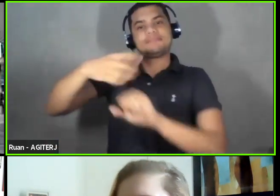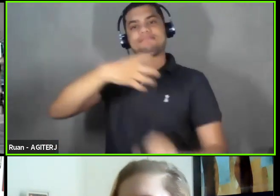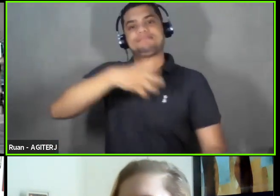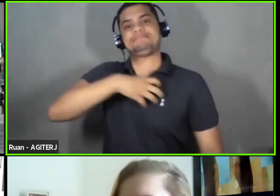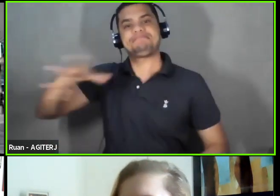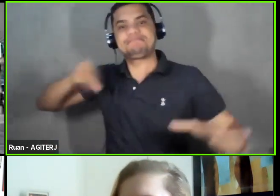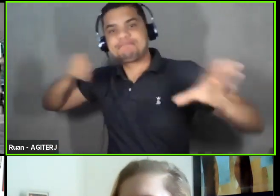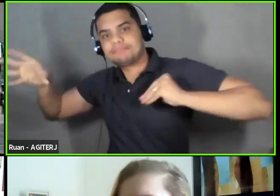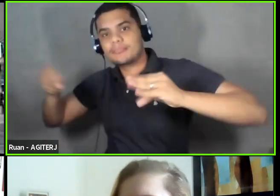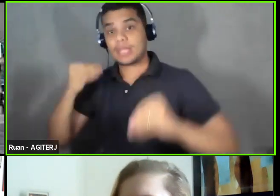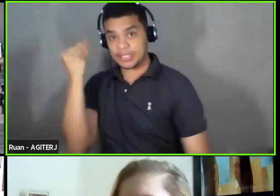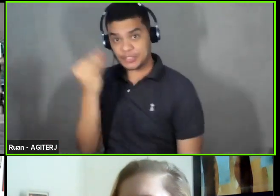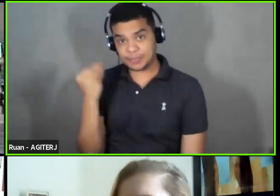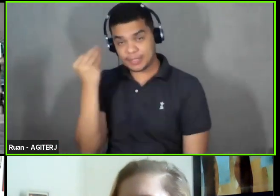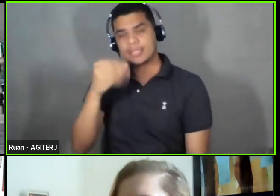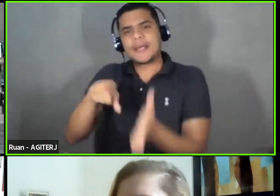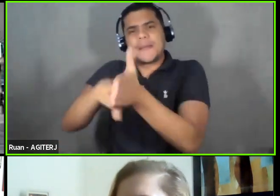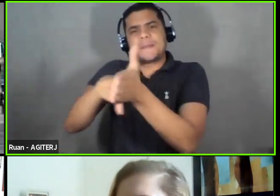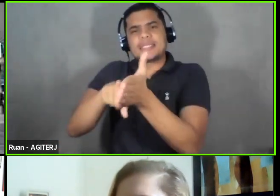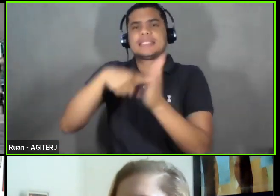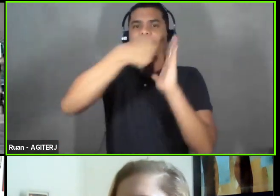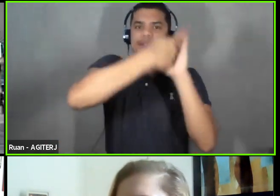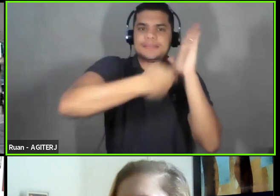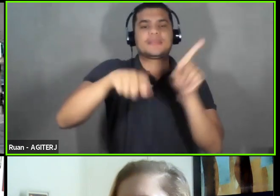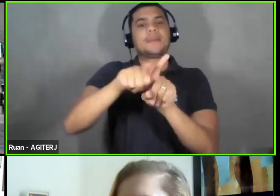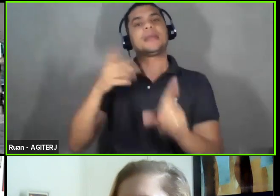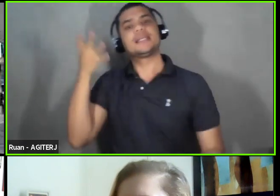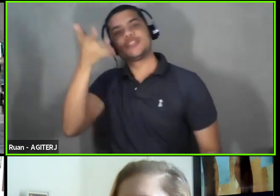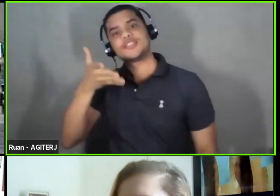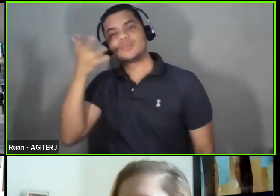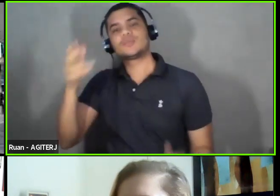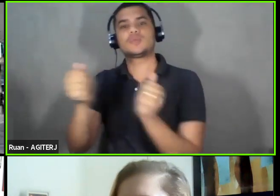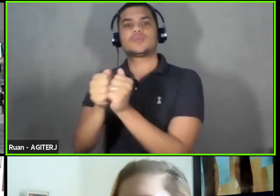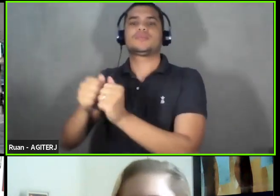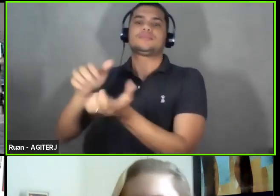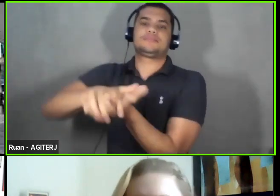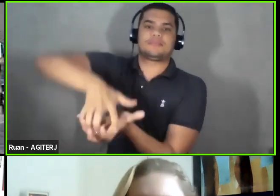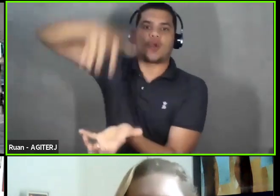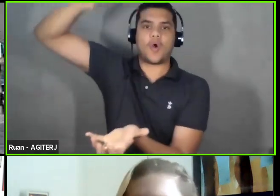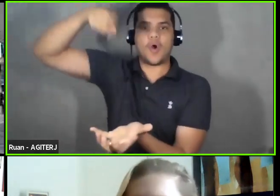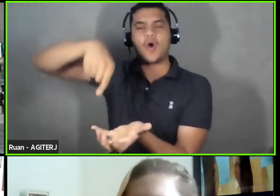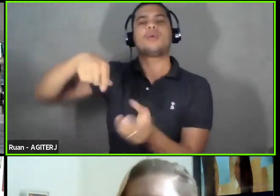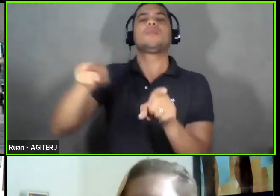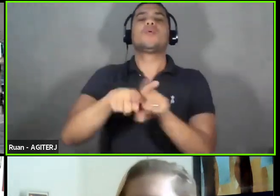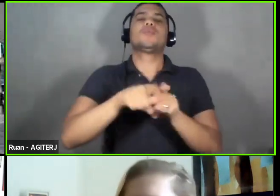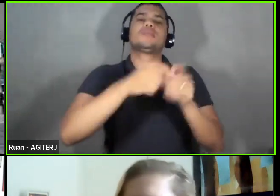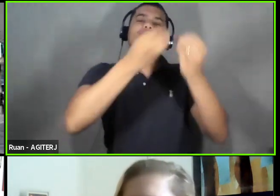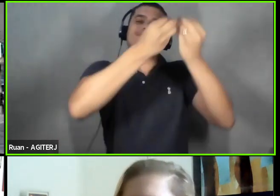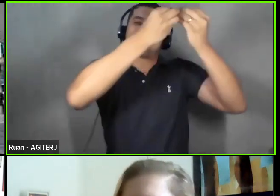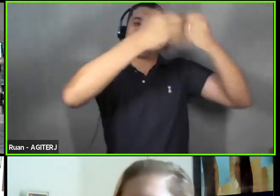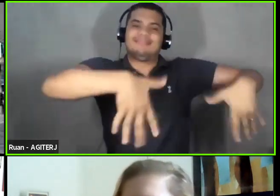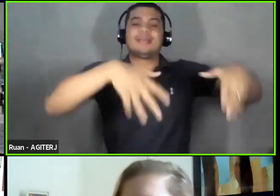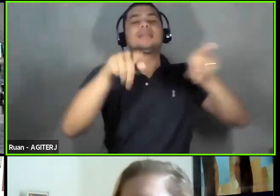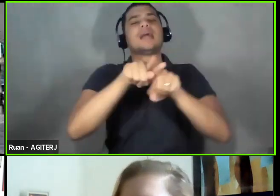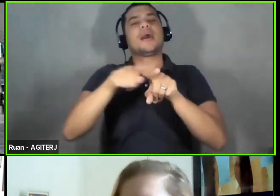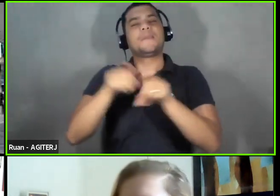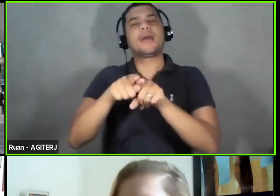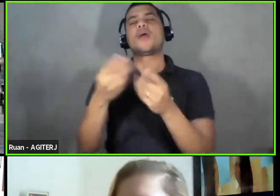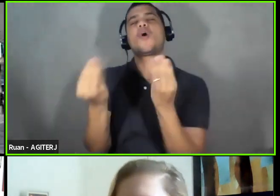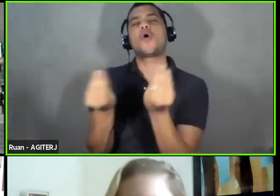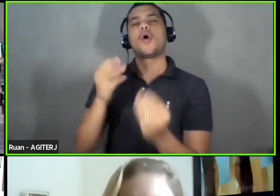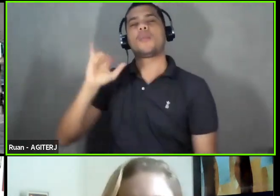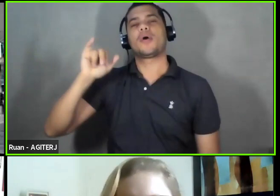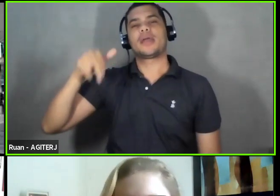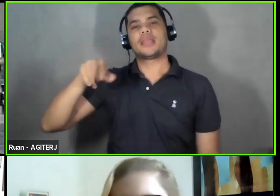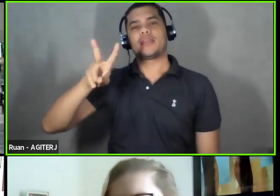empírico-experimentais, pesquisas textuais e discursivas com córpora, desconstrução, a teoria da invisibilidade de